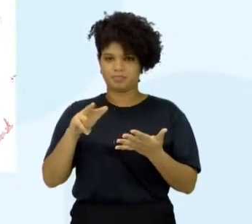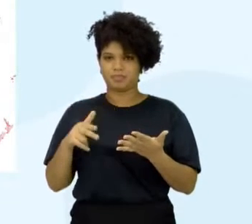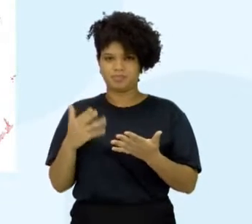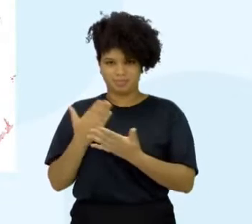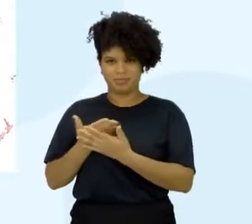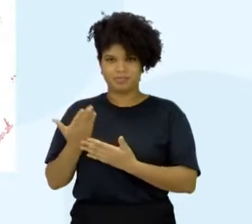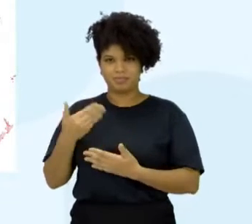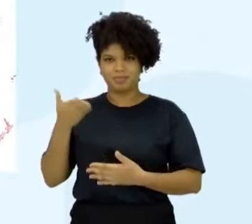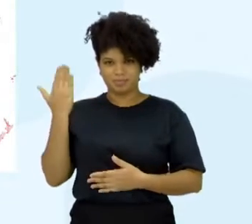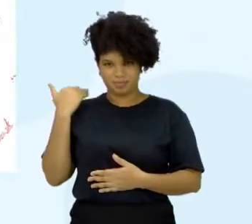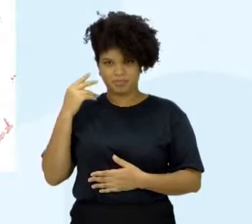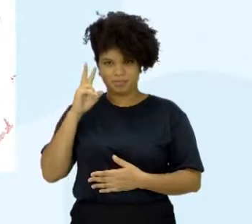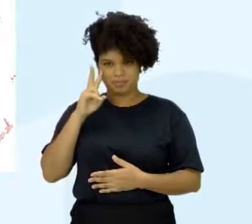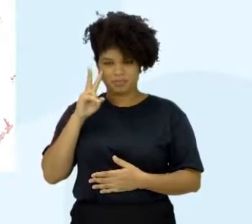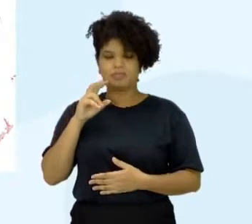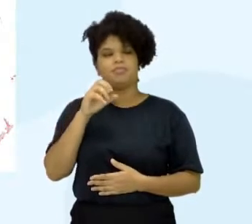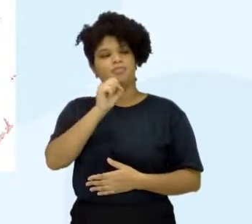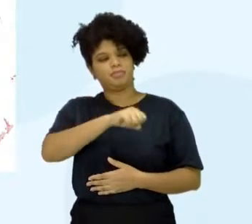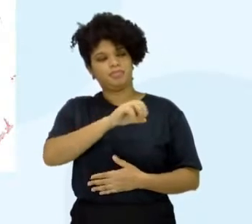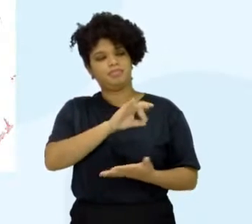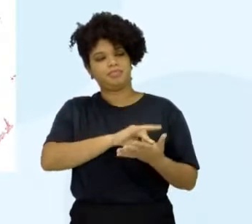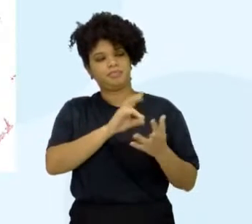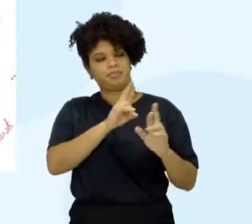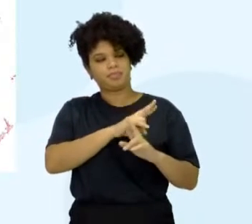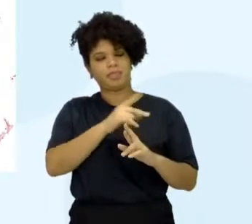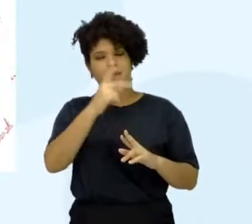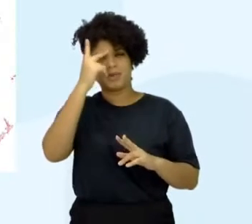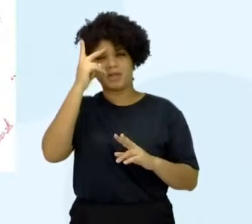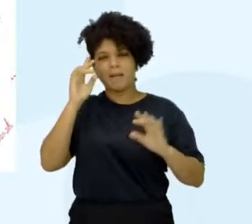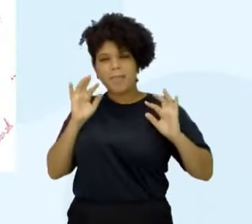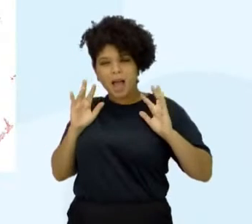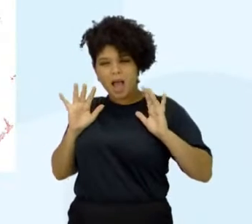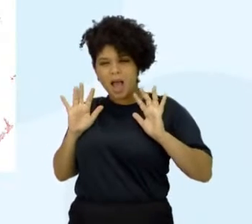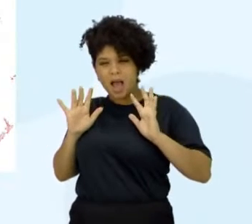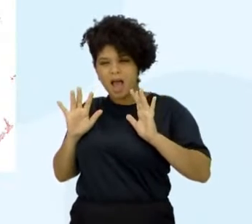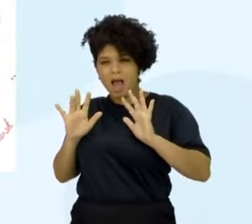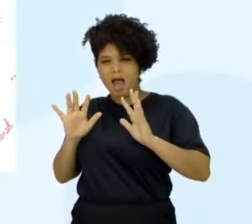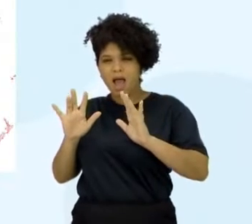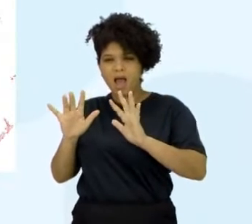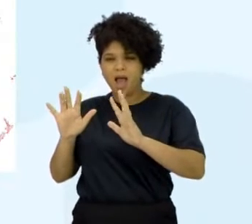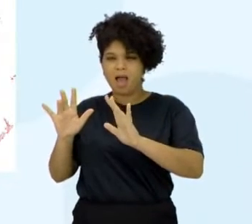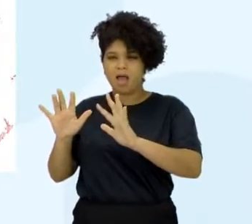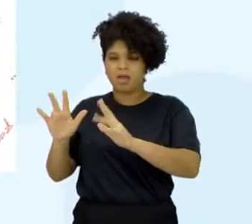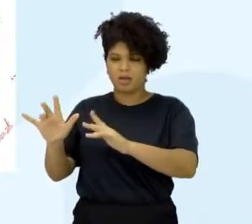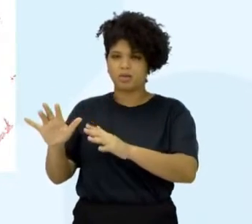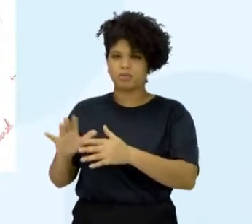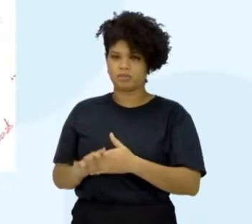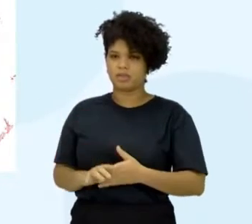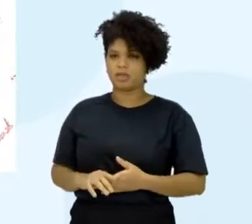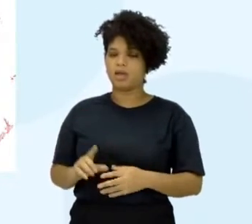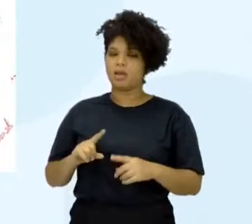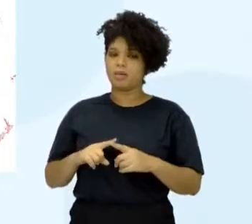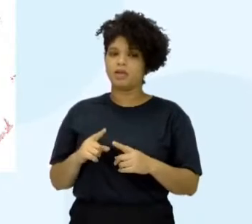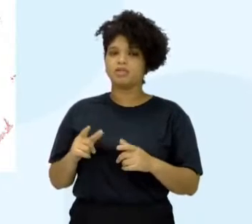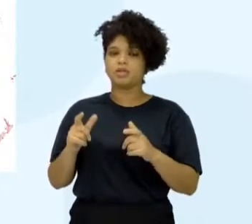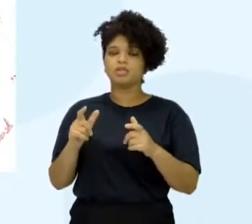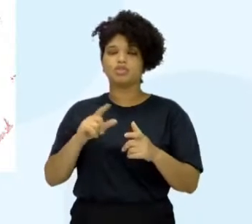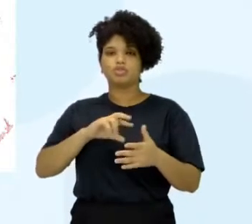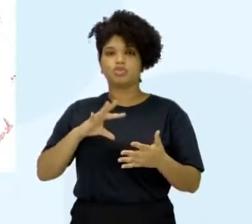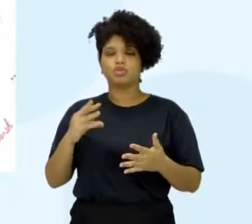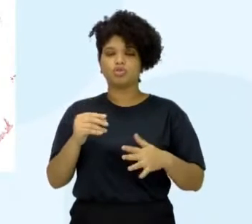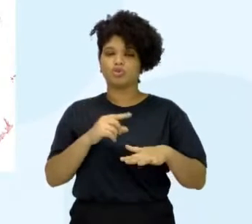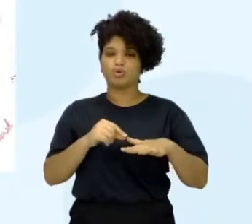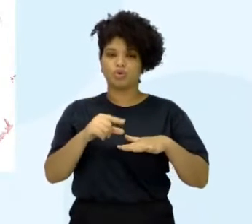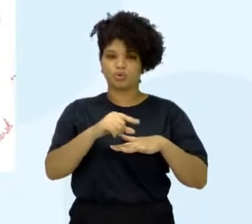né? Exatamente. Terra, né? Bem legal. Que é aí o famoso formigueiro humano que nós temos aí, né? Mas a gente vê, ó, todos os